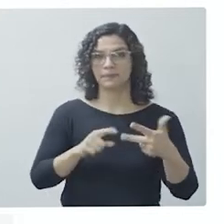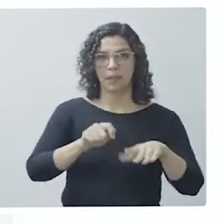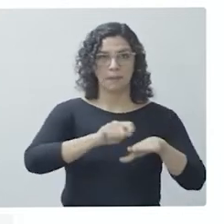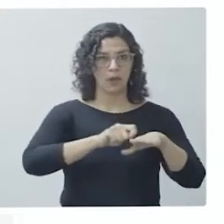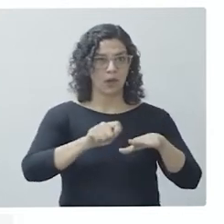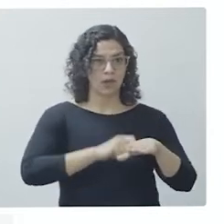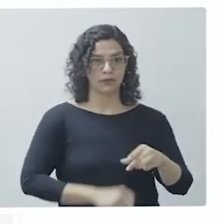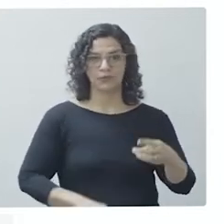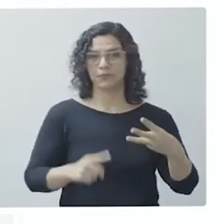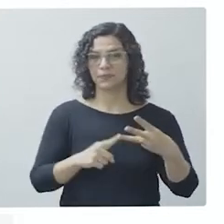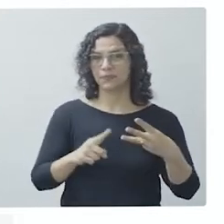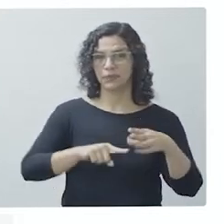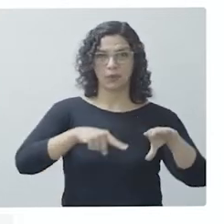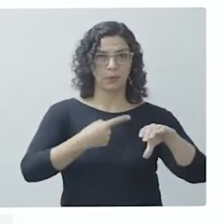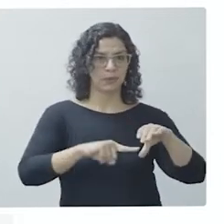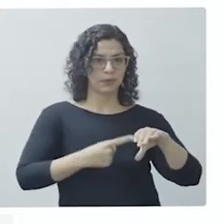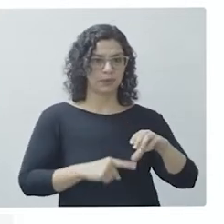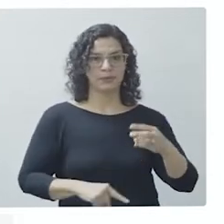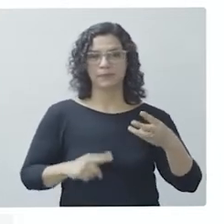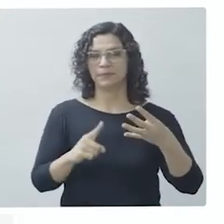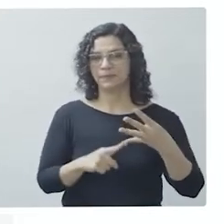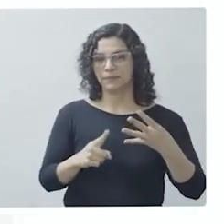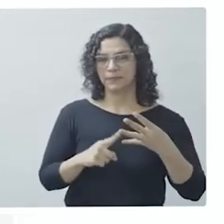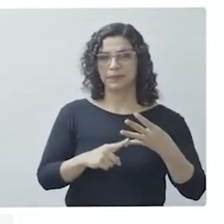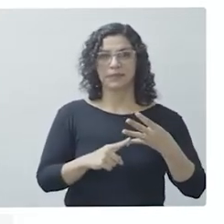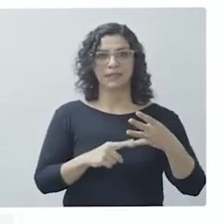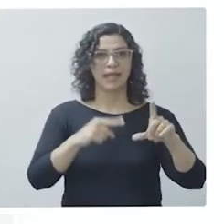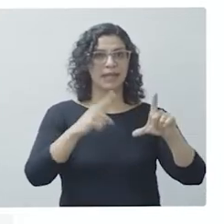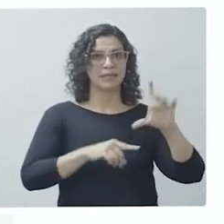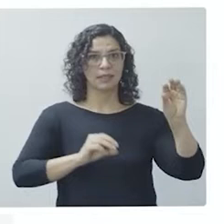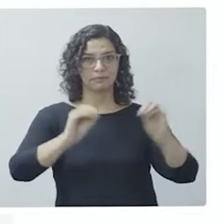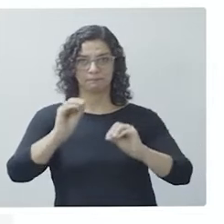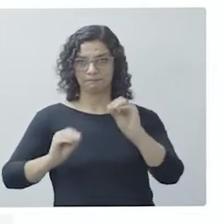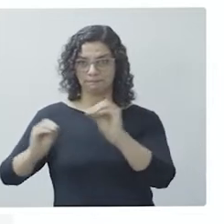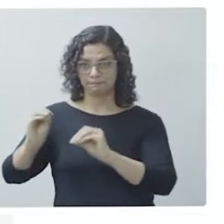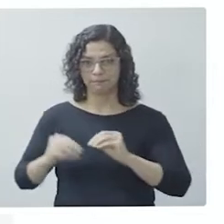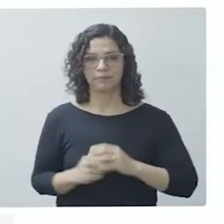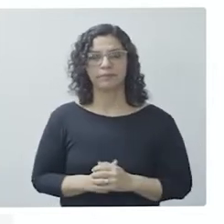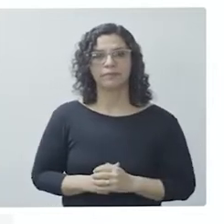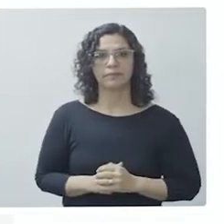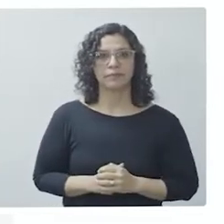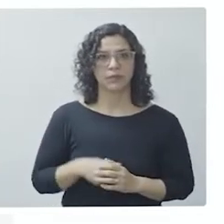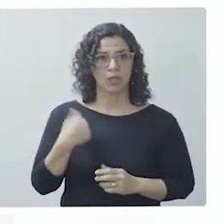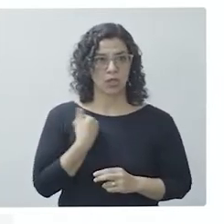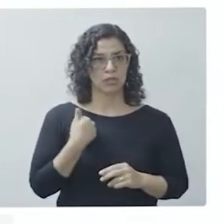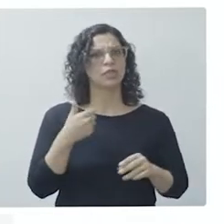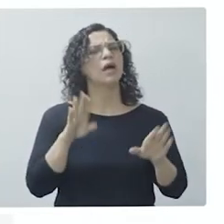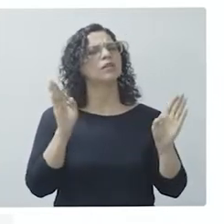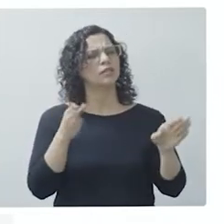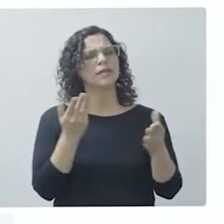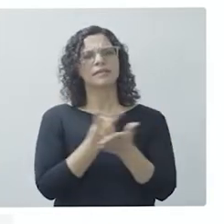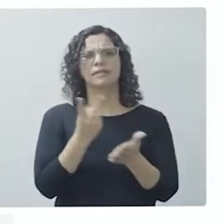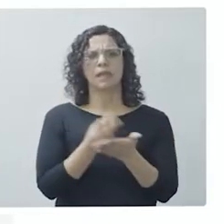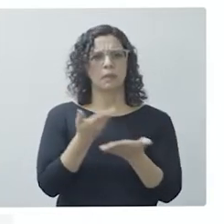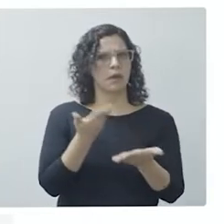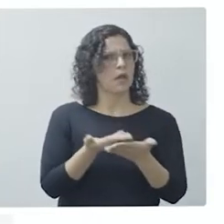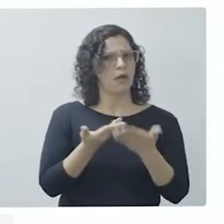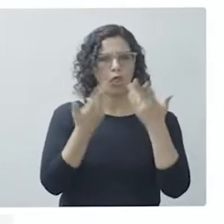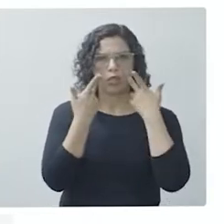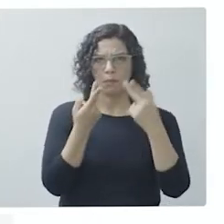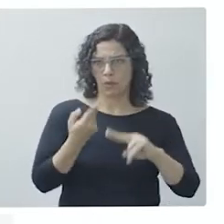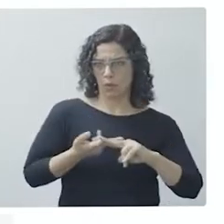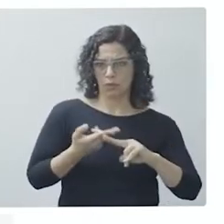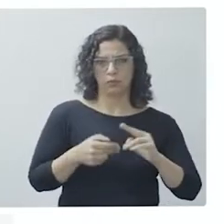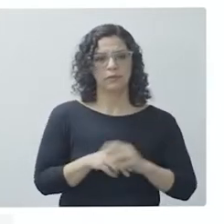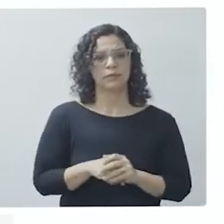a borracha, o apontador, o alfabeto móvel que nos acompanha em todas as nossas